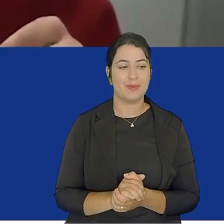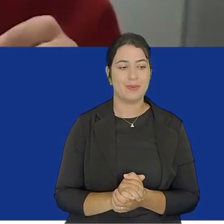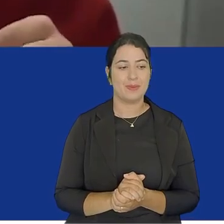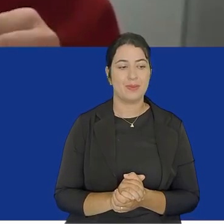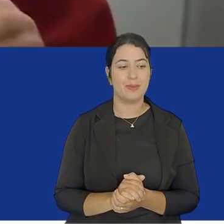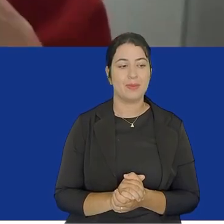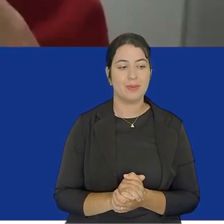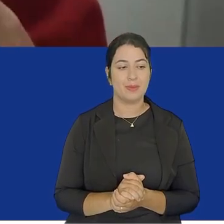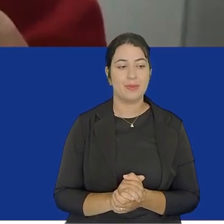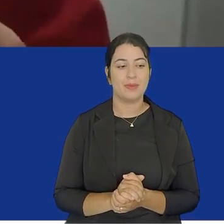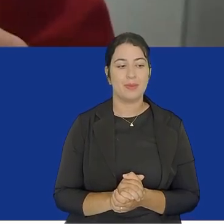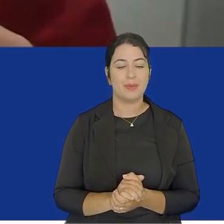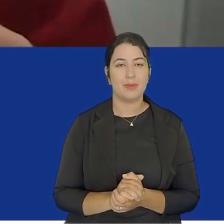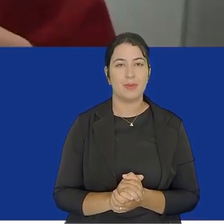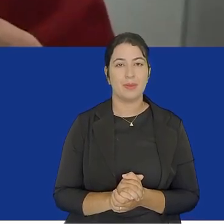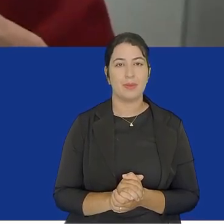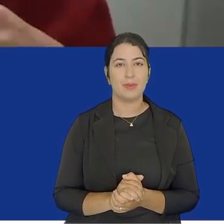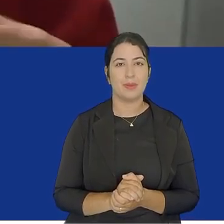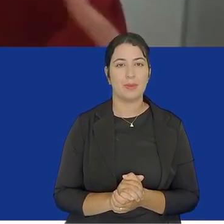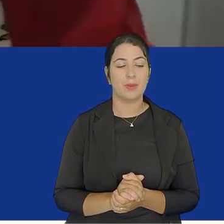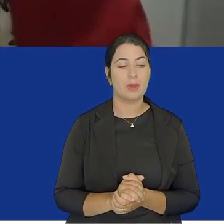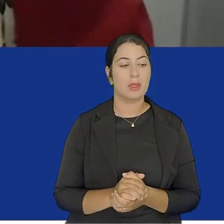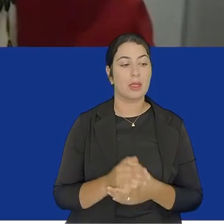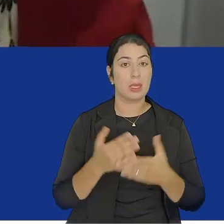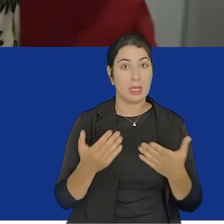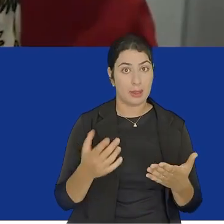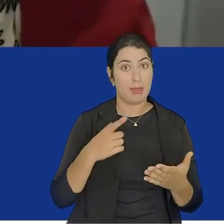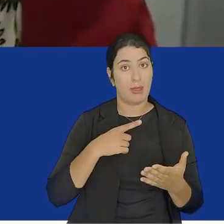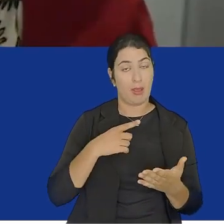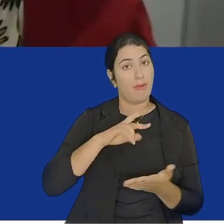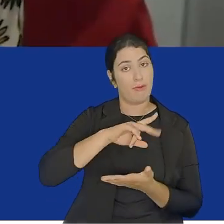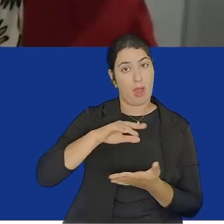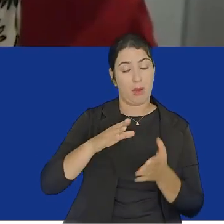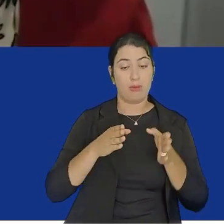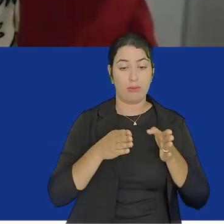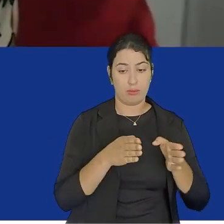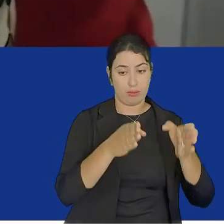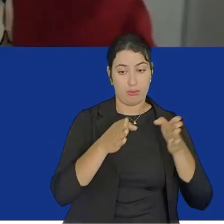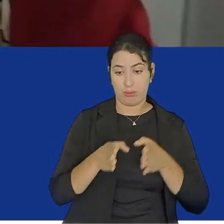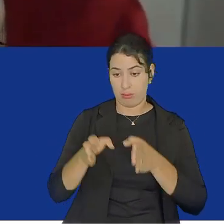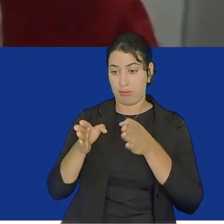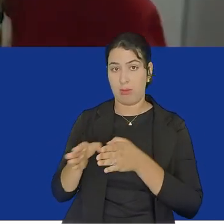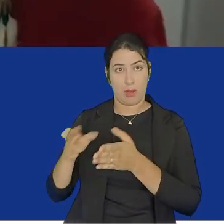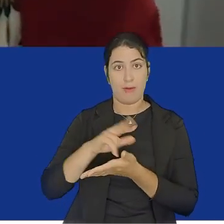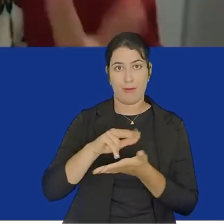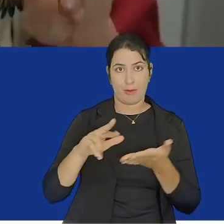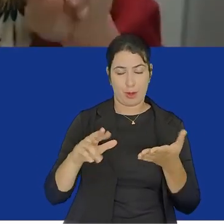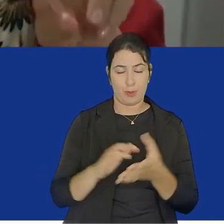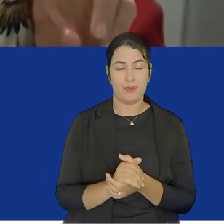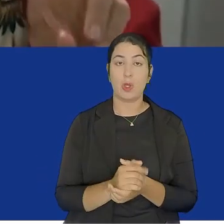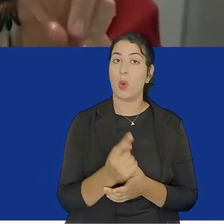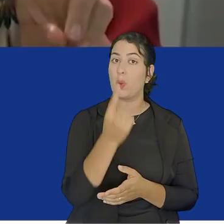Tem caminhos. E um dos caminhos que a instituição ela tem oferecido